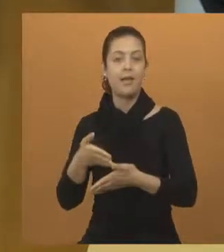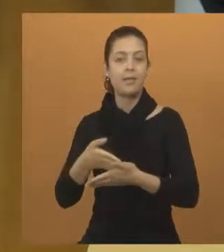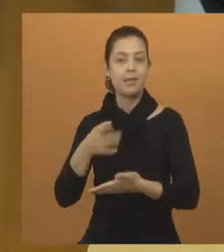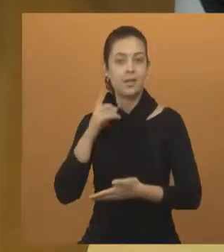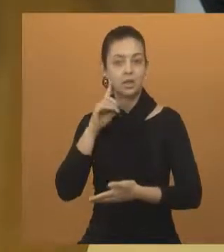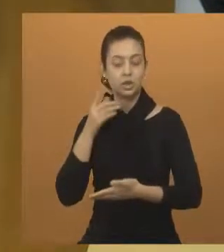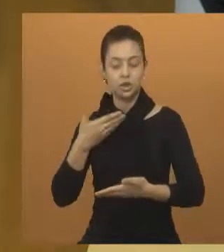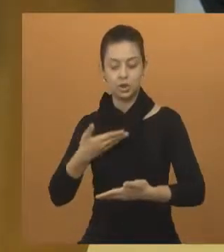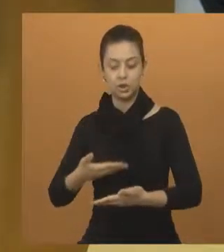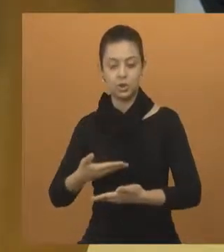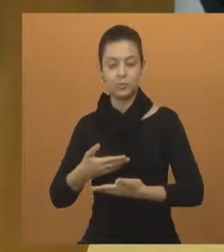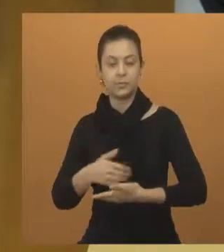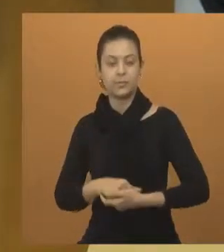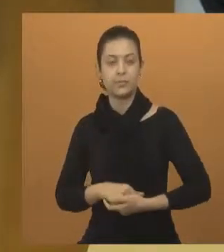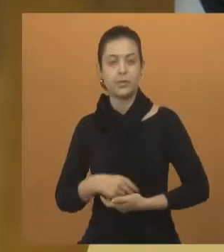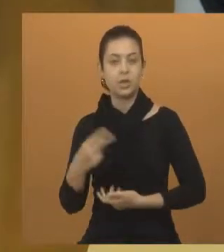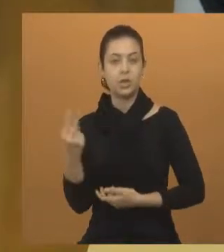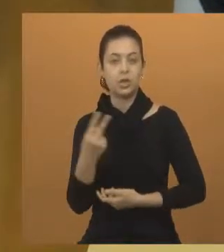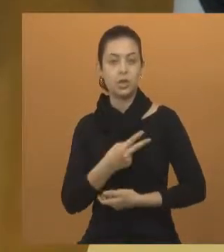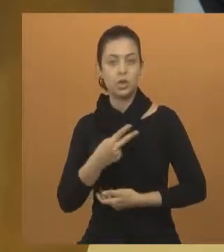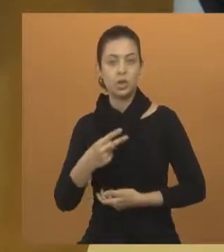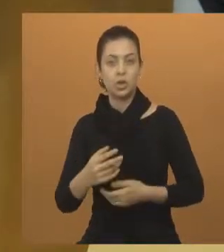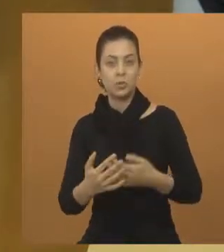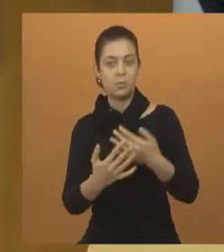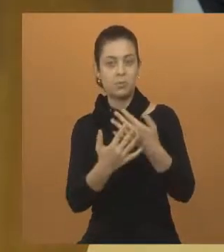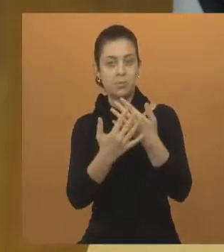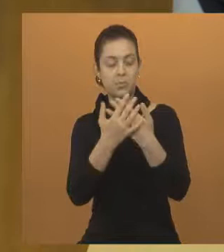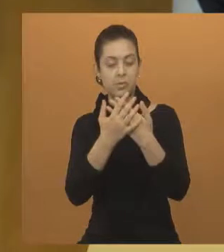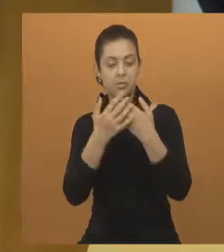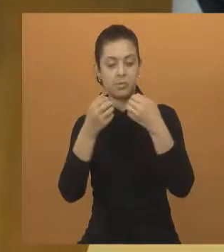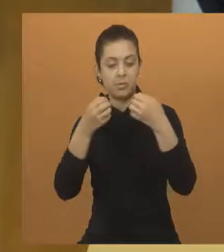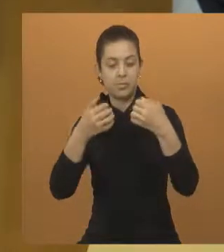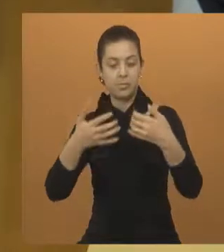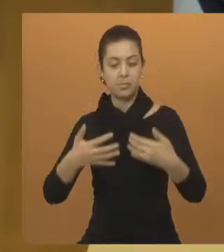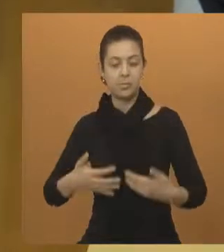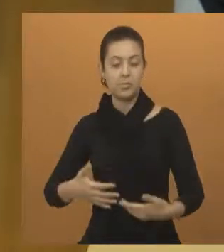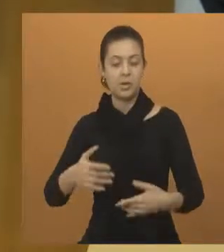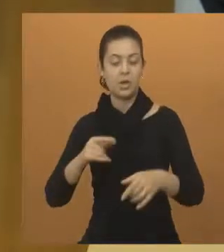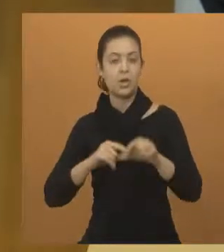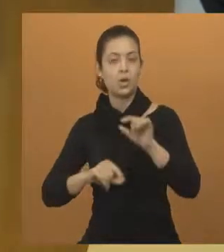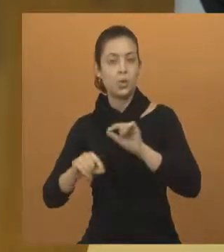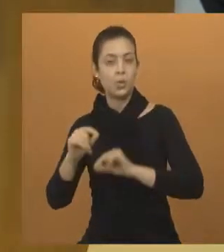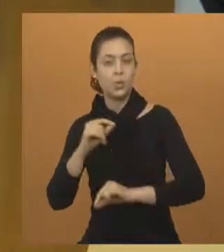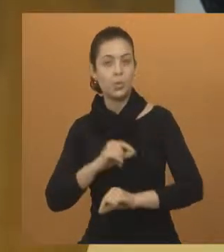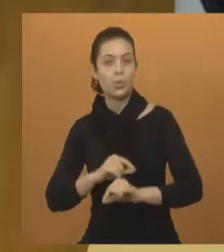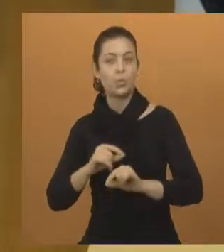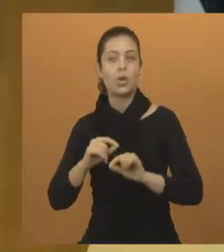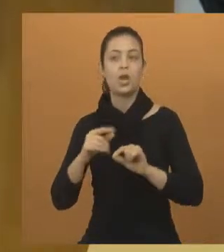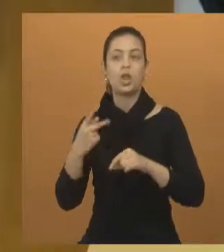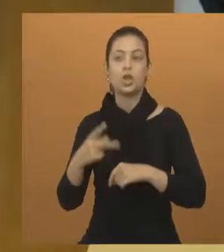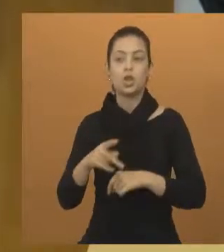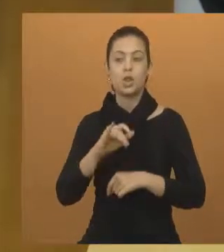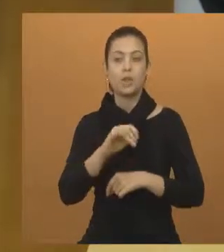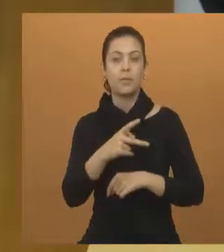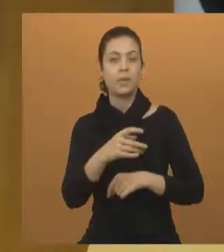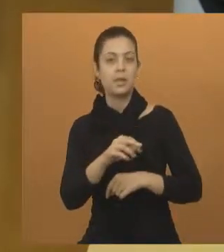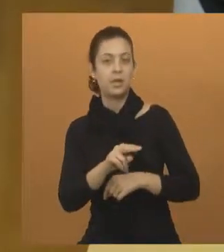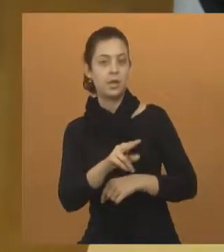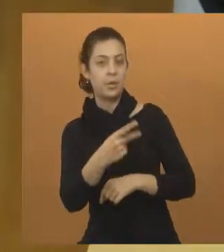data. 2. Confessar expressamente serem devidos todos os créditos